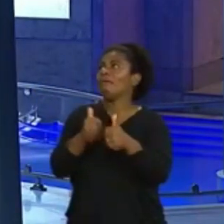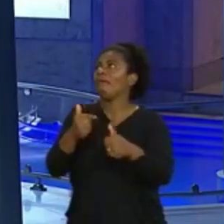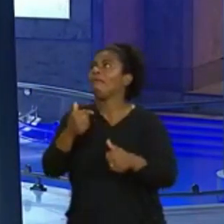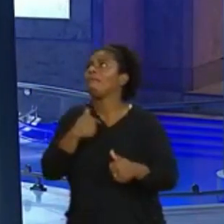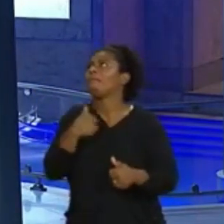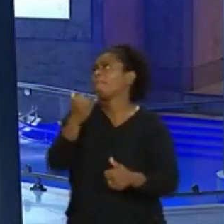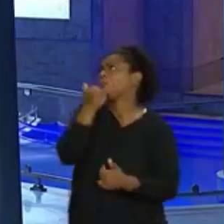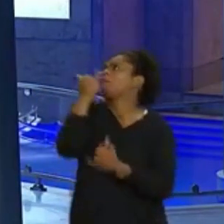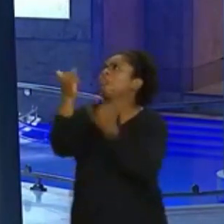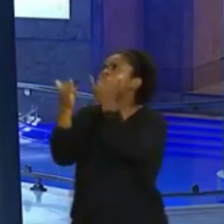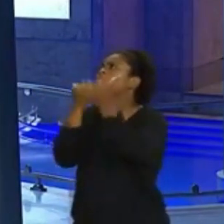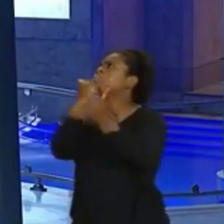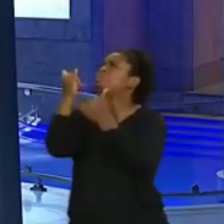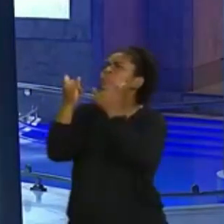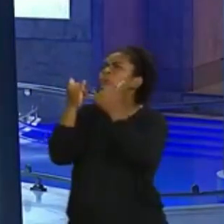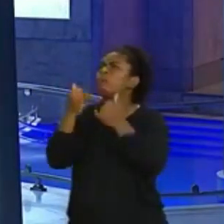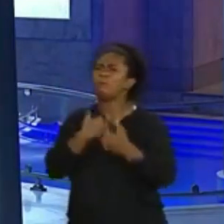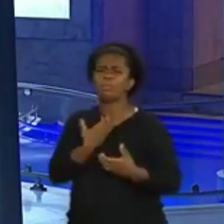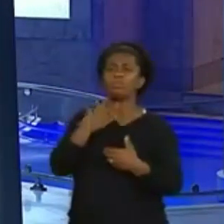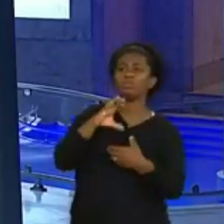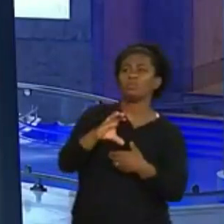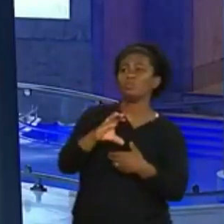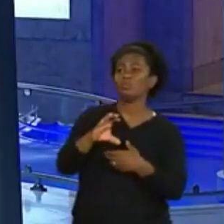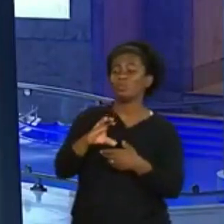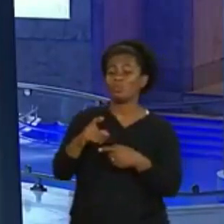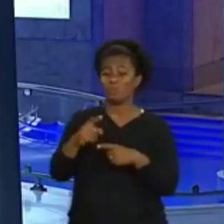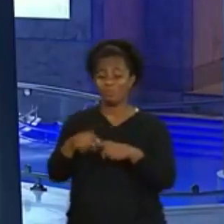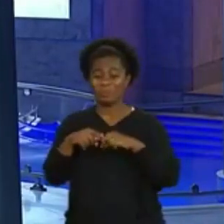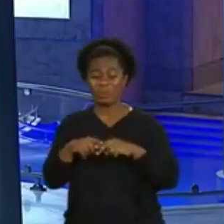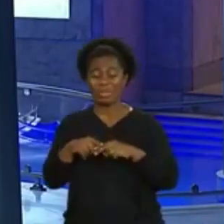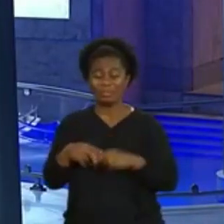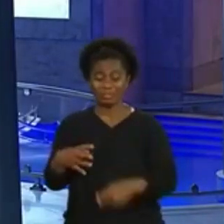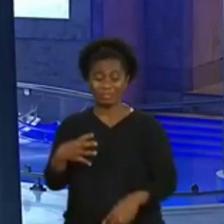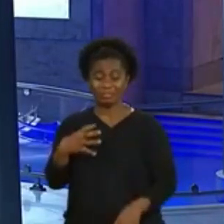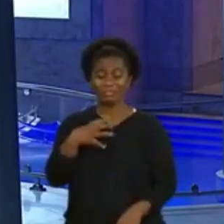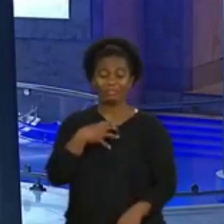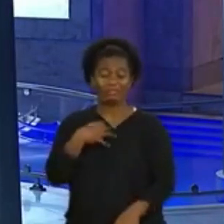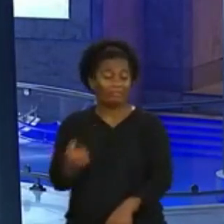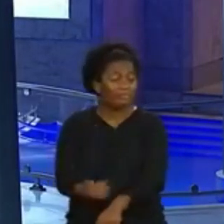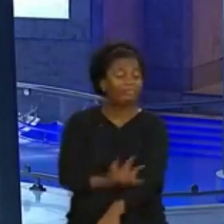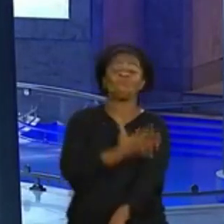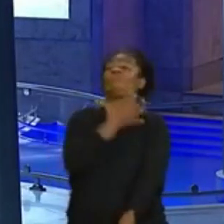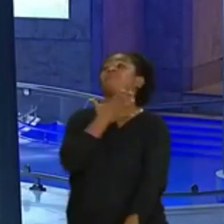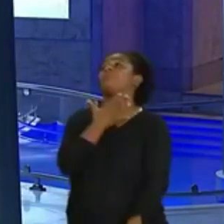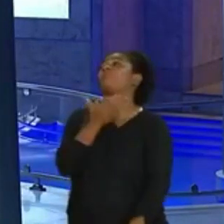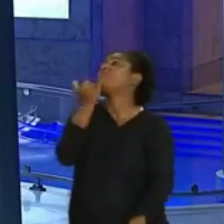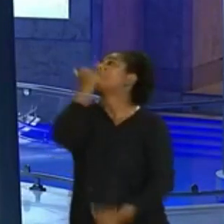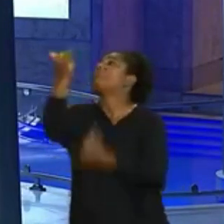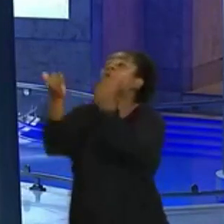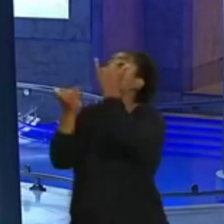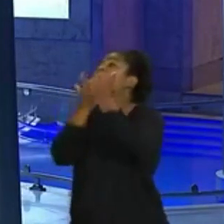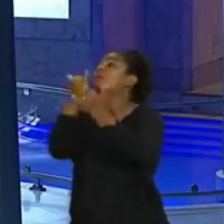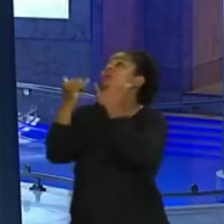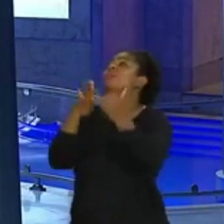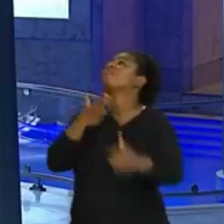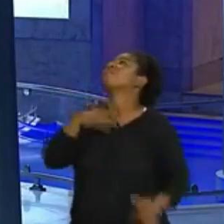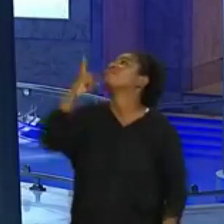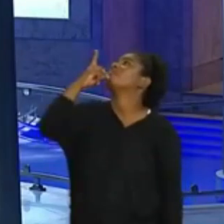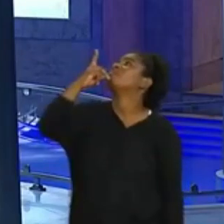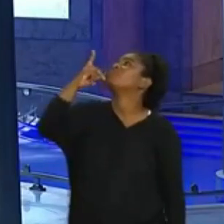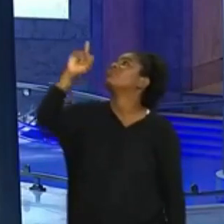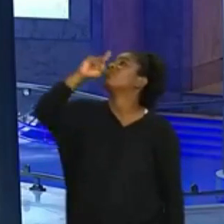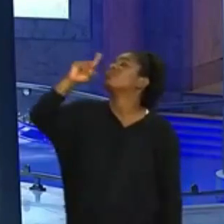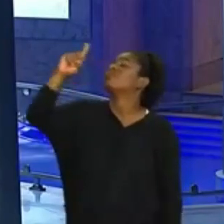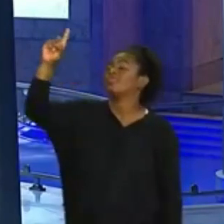meu Pai, pelas vezes que eu agi pelo coração, pelo sentimento. Perdoe, meu Deus.